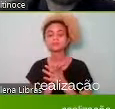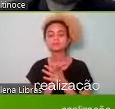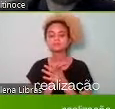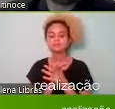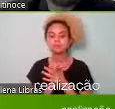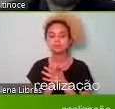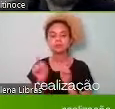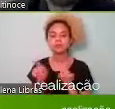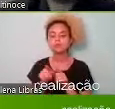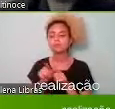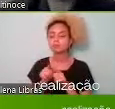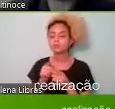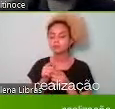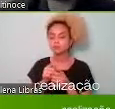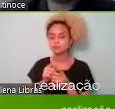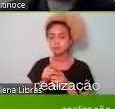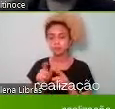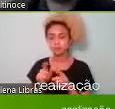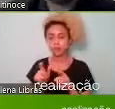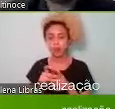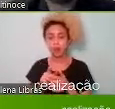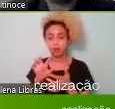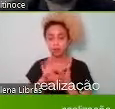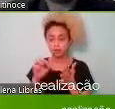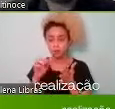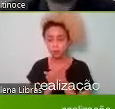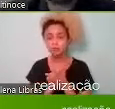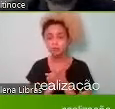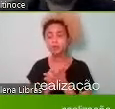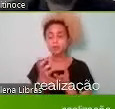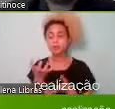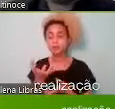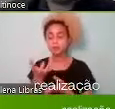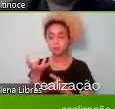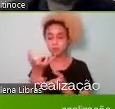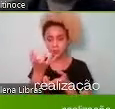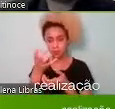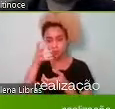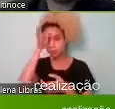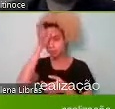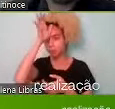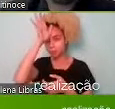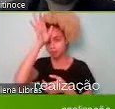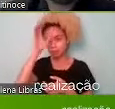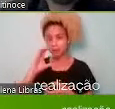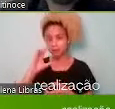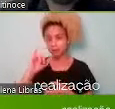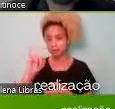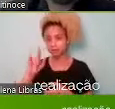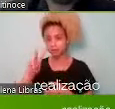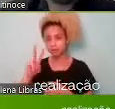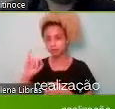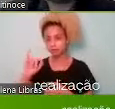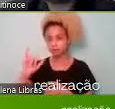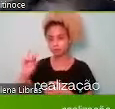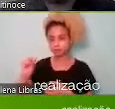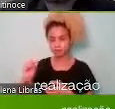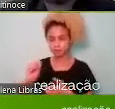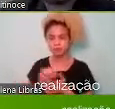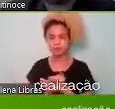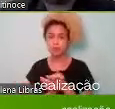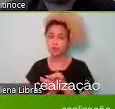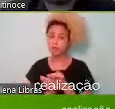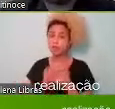de formação e instrutores de bombeiros civis. Então, quem quiser, não que a gente